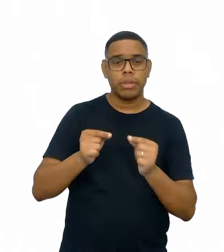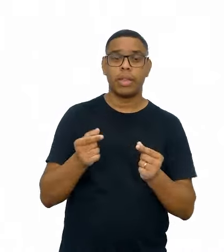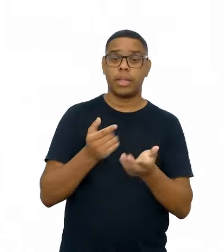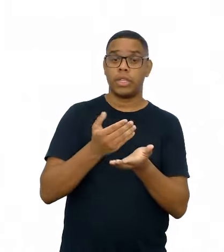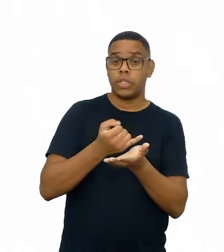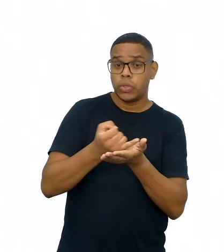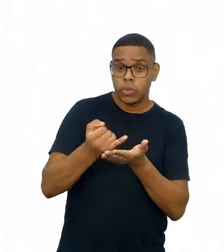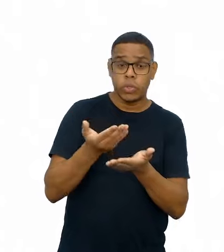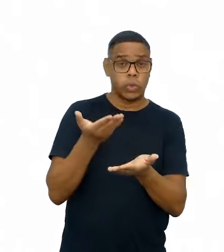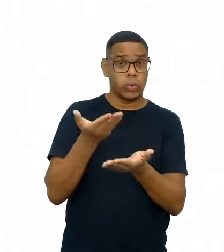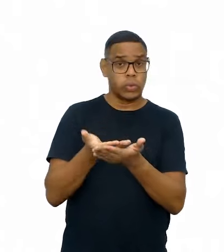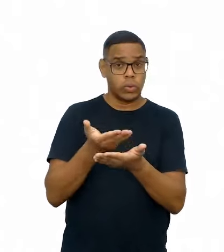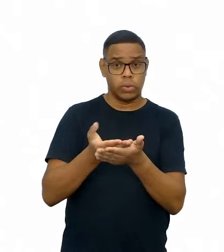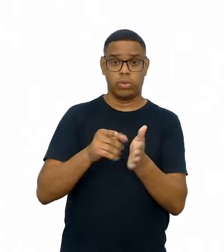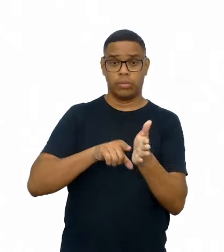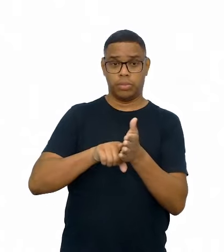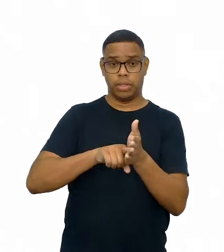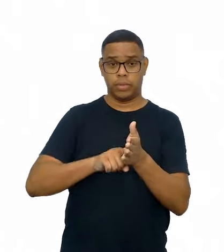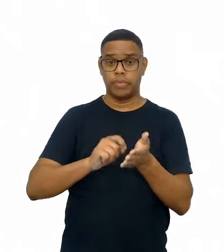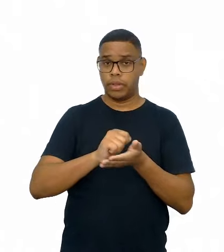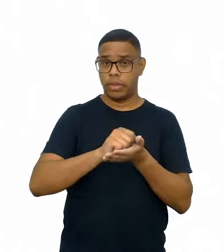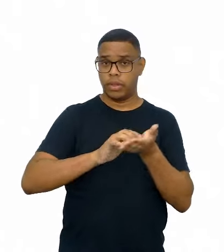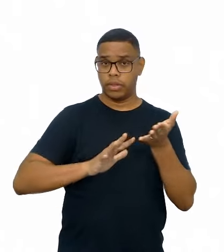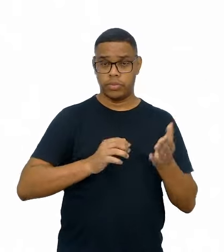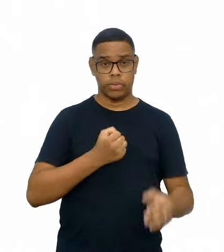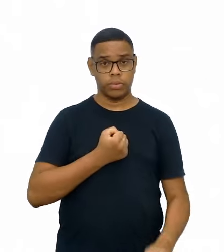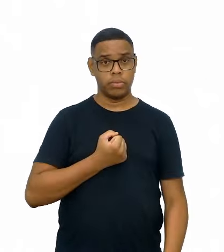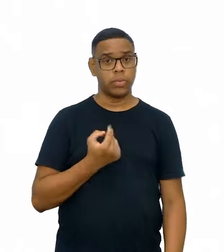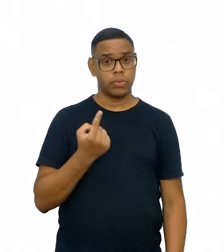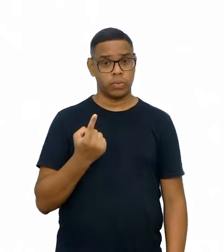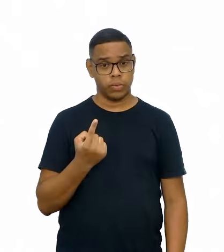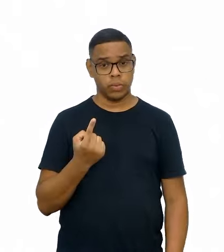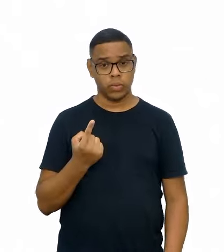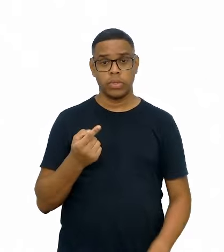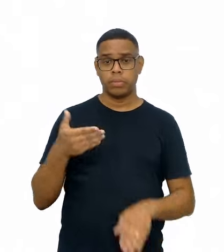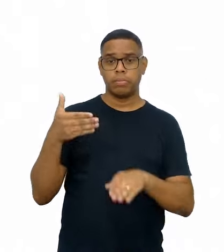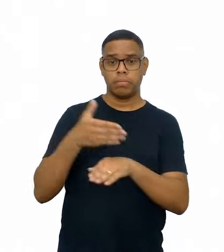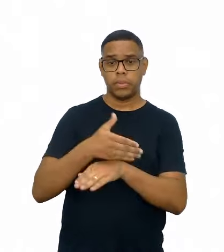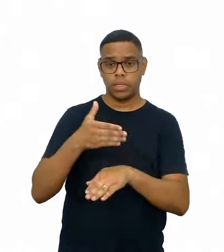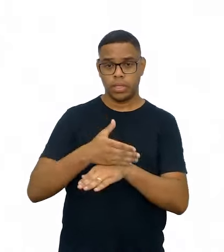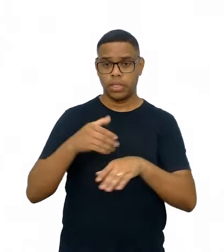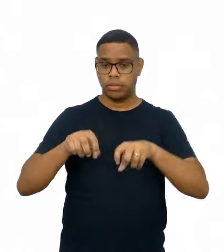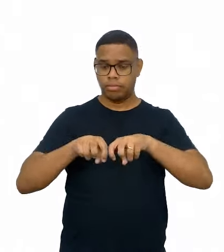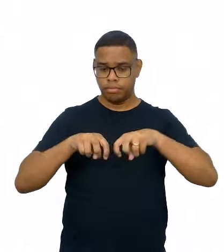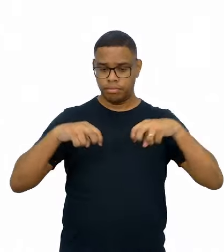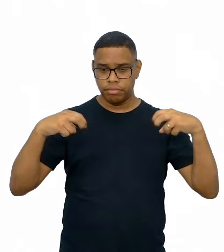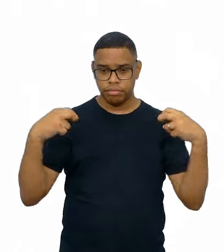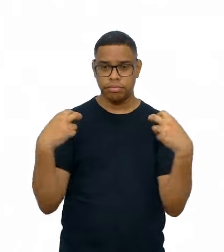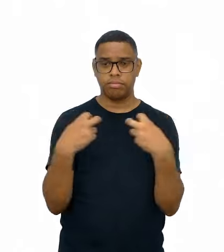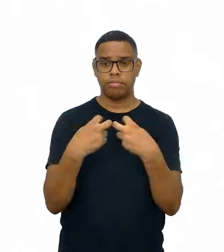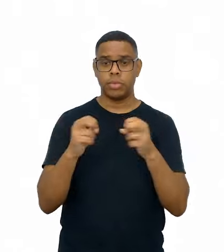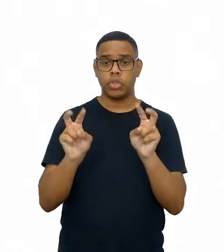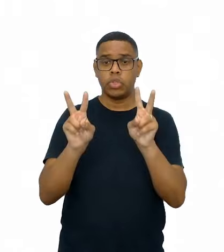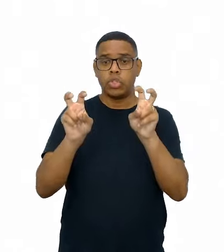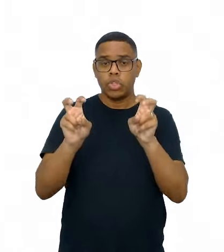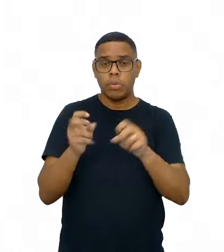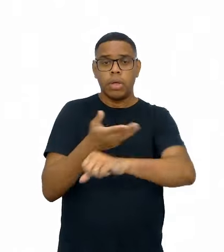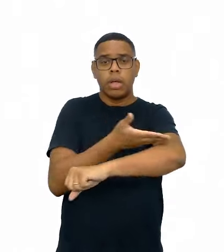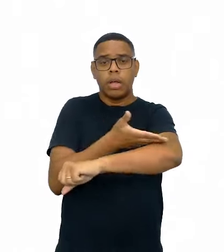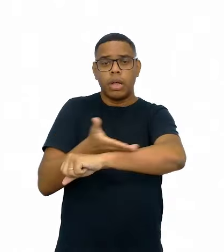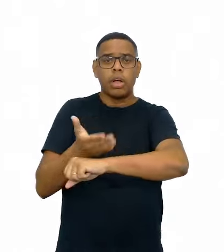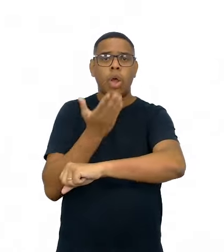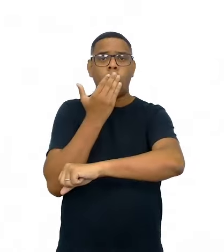de conversa sobre hábitos alimentares e alimentação saudável. Na 2, participar